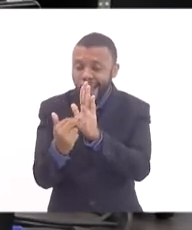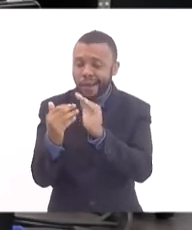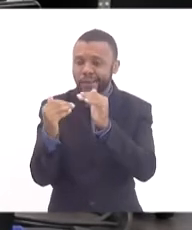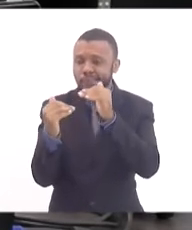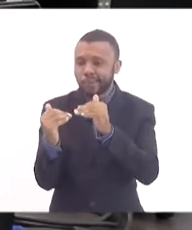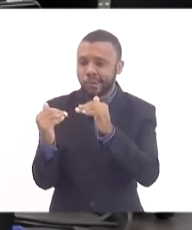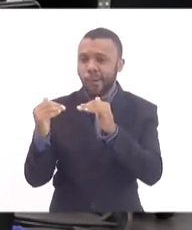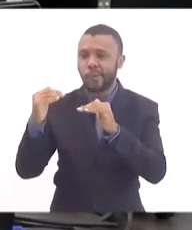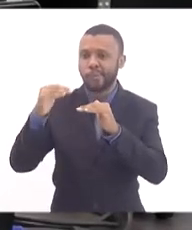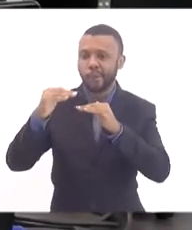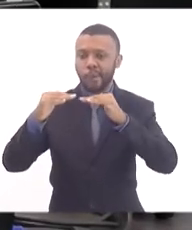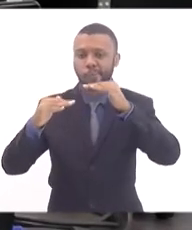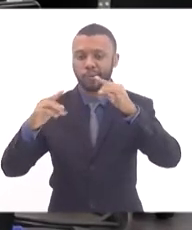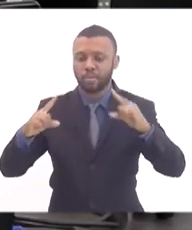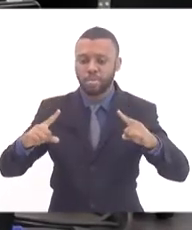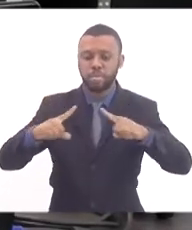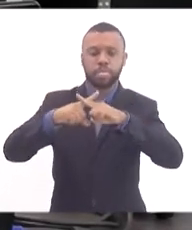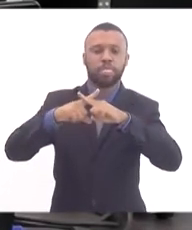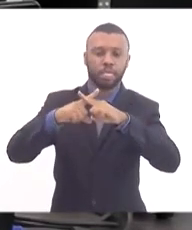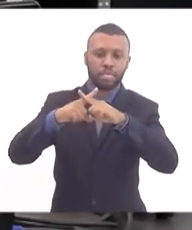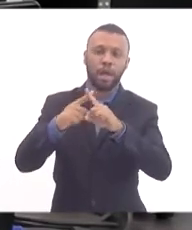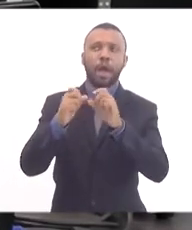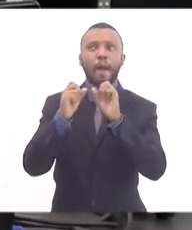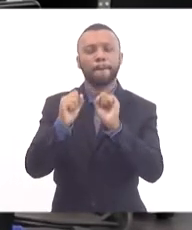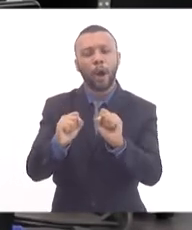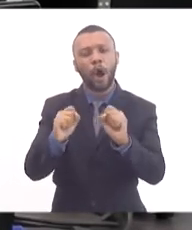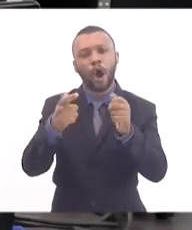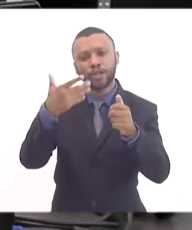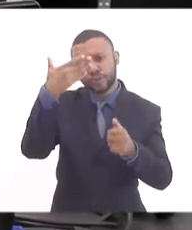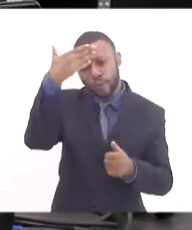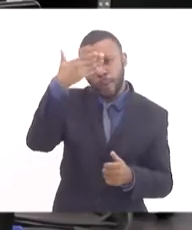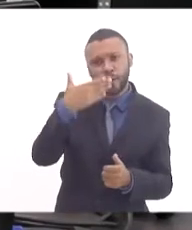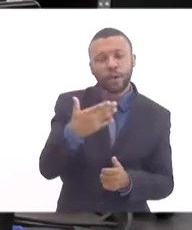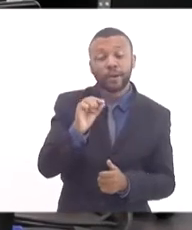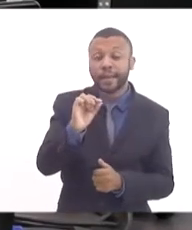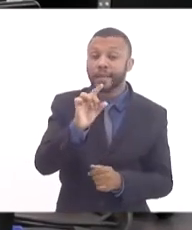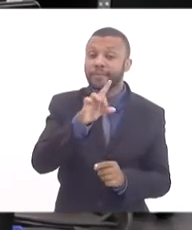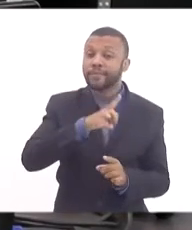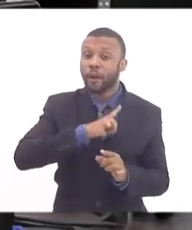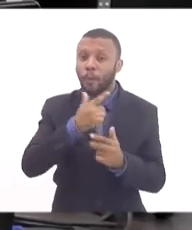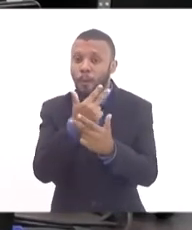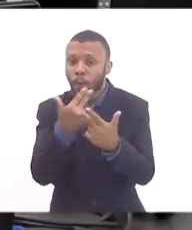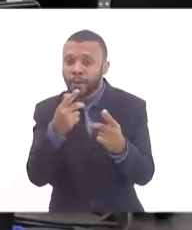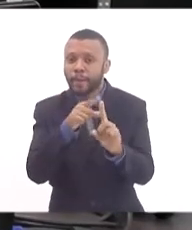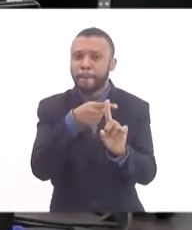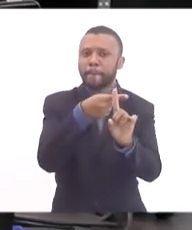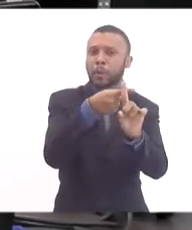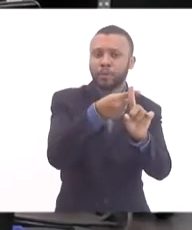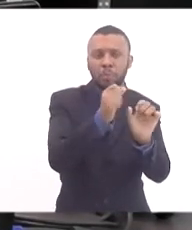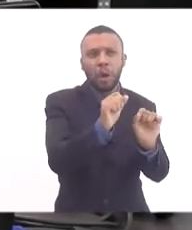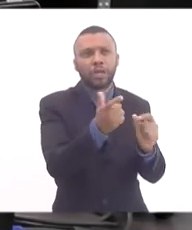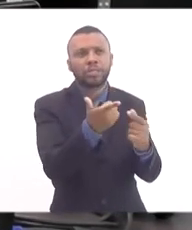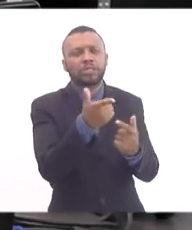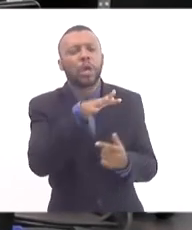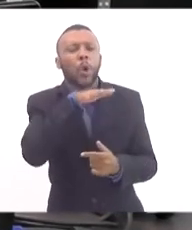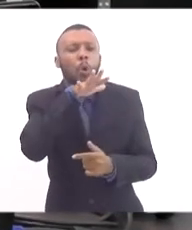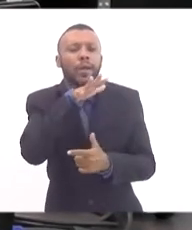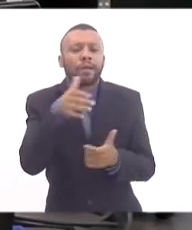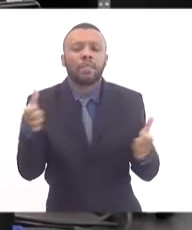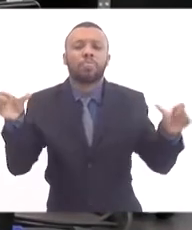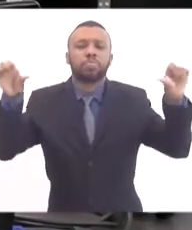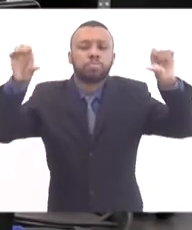é Podem trazer ao invés de ser uma coisa positiva não é o que podem trazer de ruim